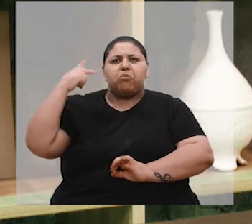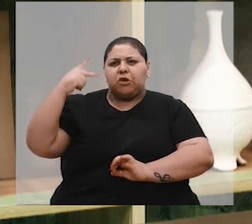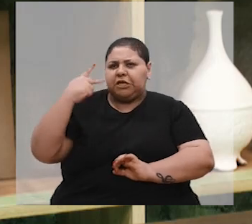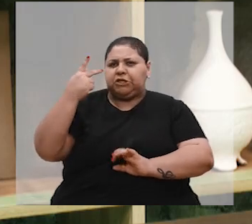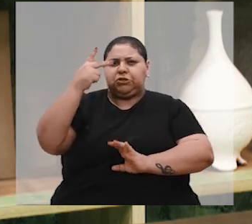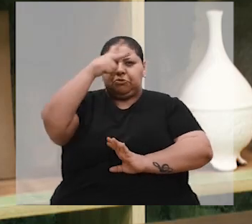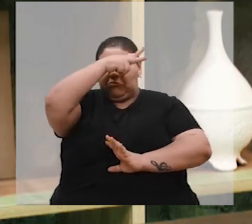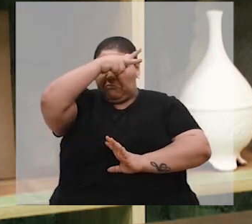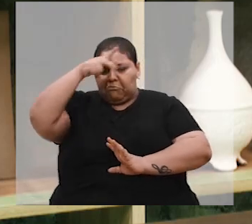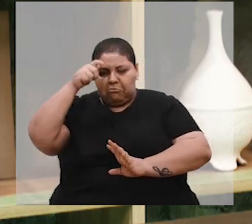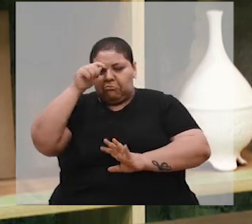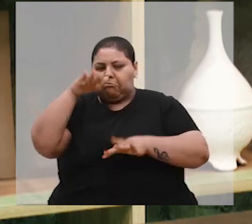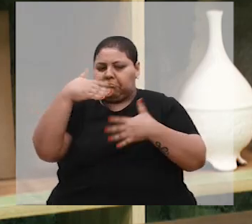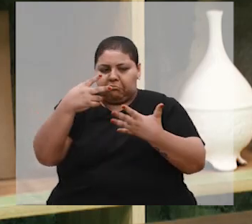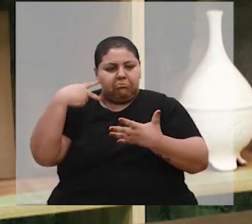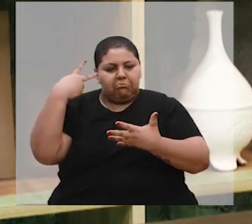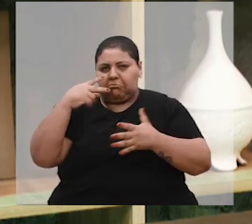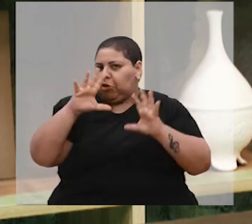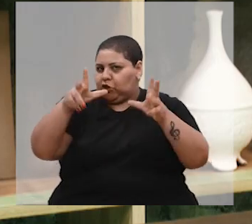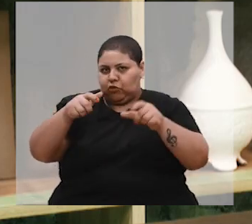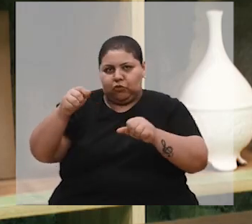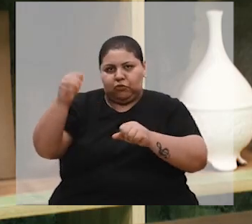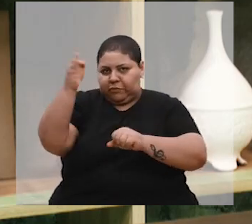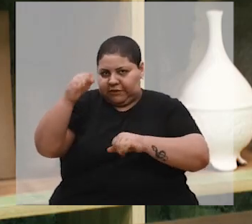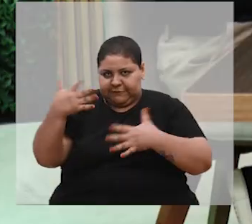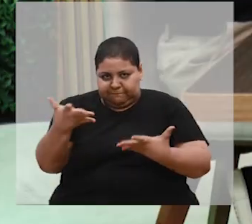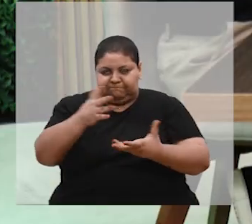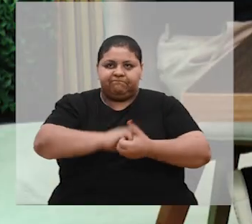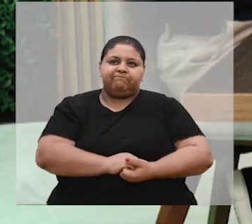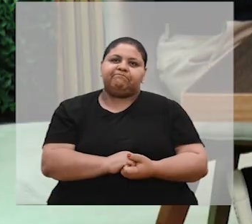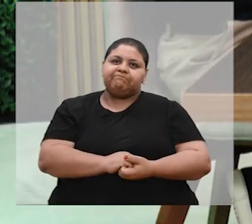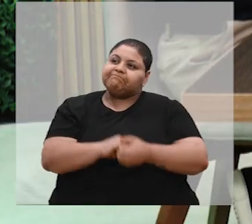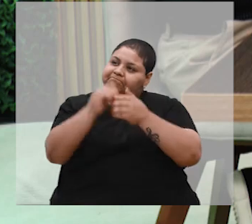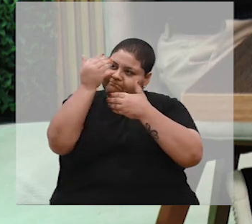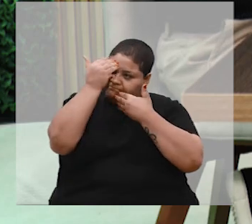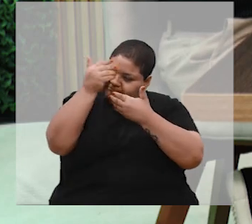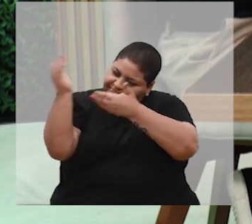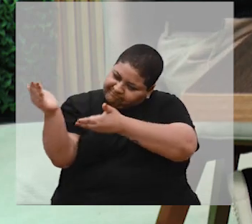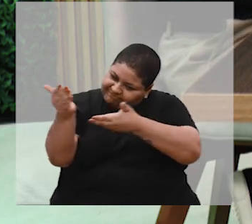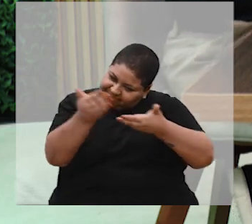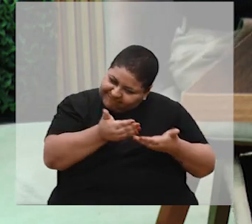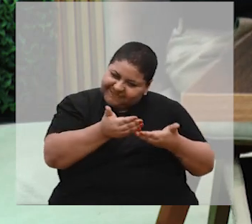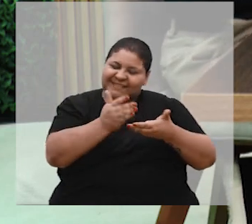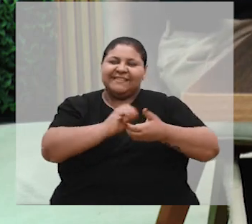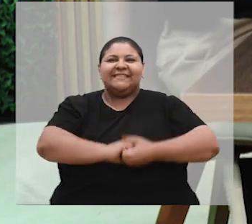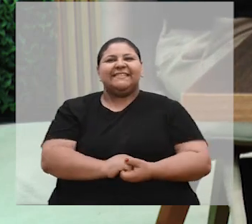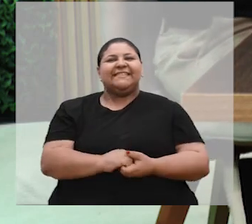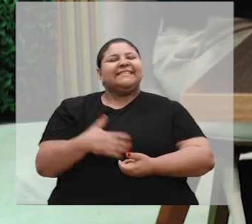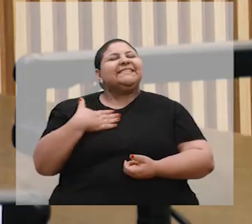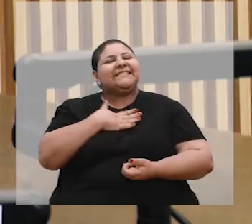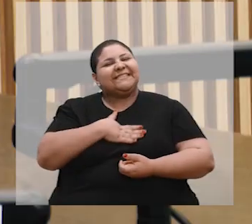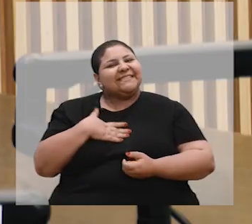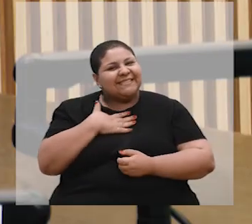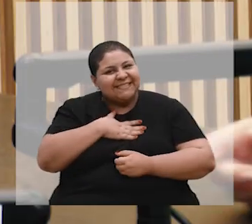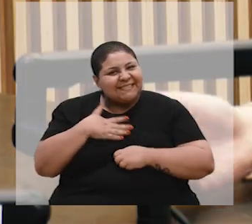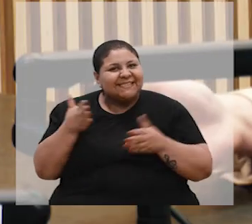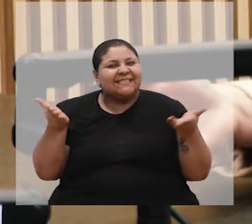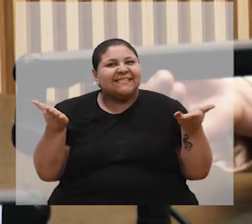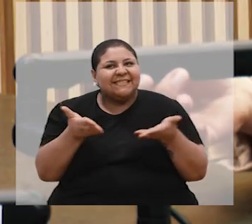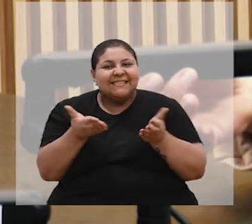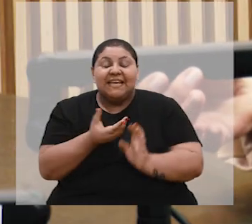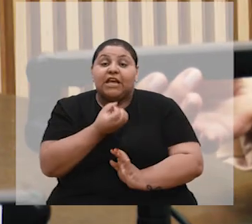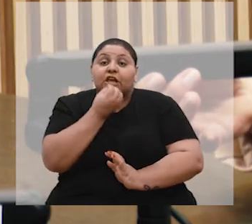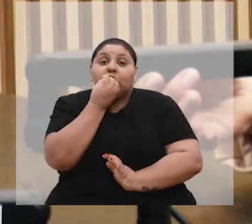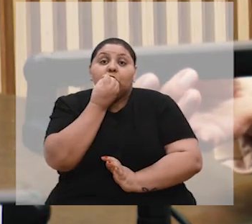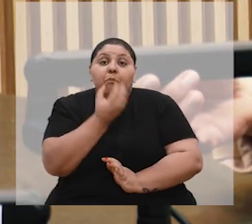vereadores, prefeitos e vice-prefeitos em todo o país. Gabriela, obrigado, bem-vinda ao Caxias Conversa. Que satisfação estar aqui contigo,